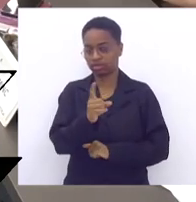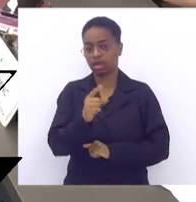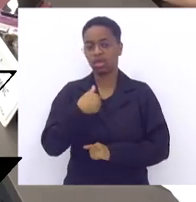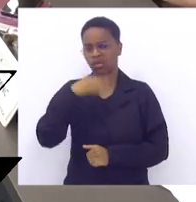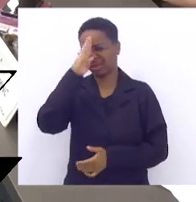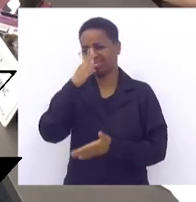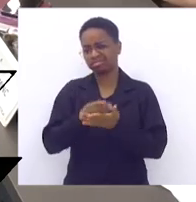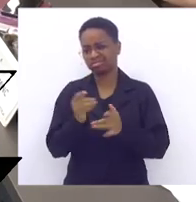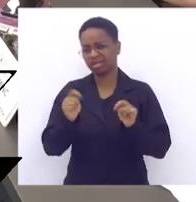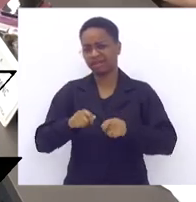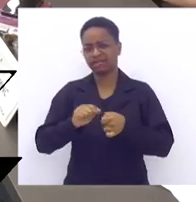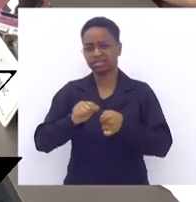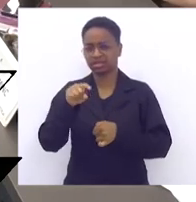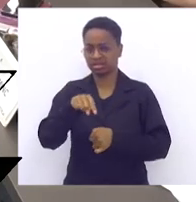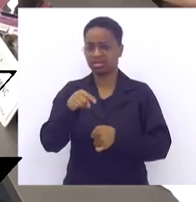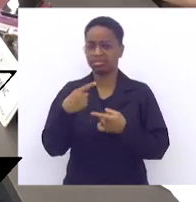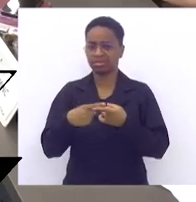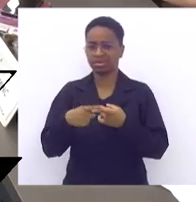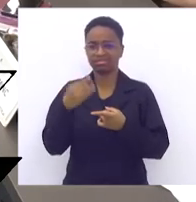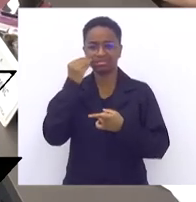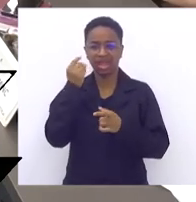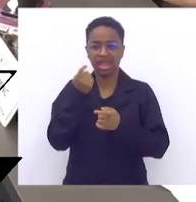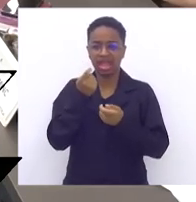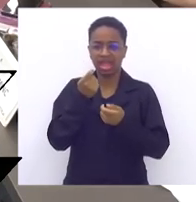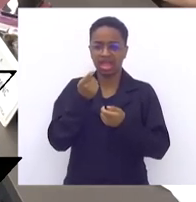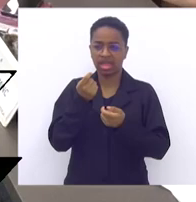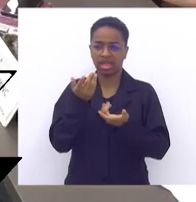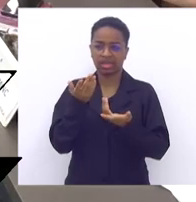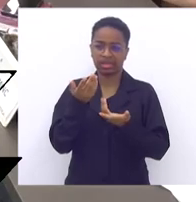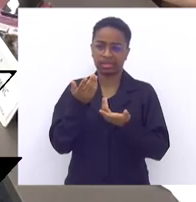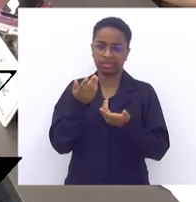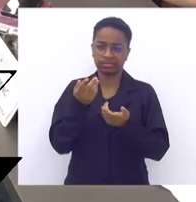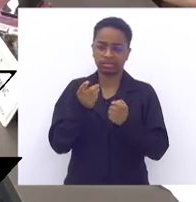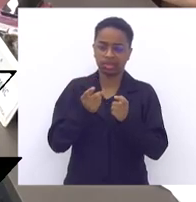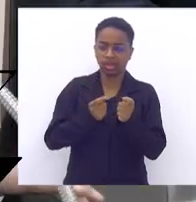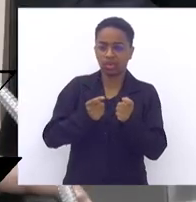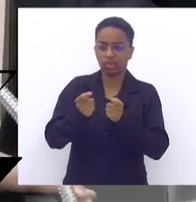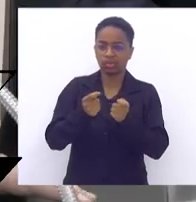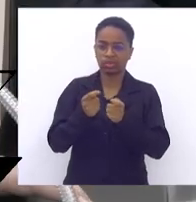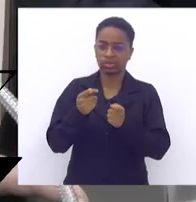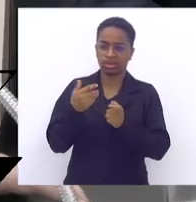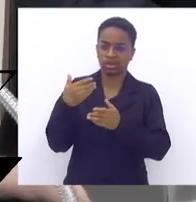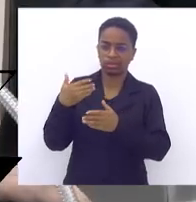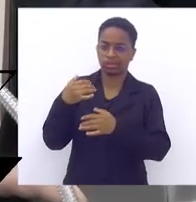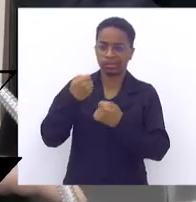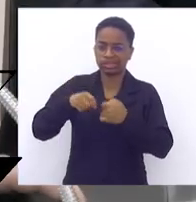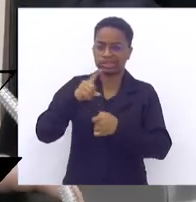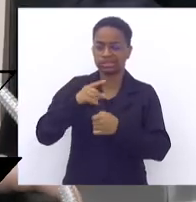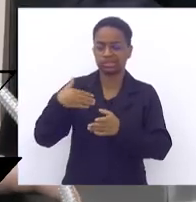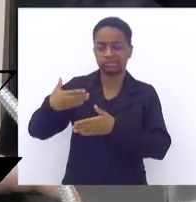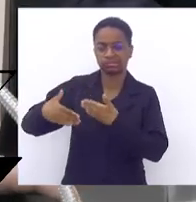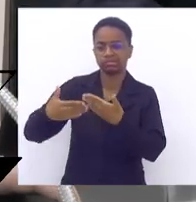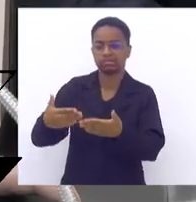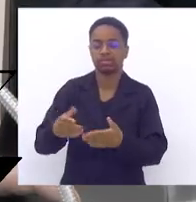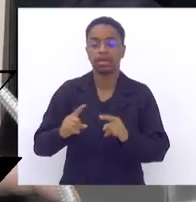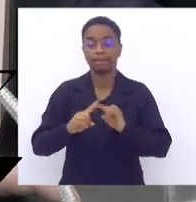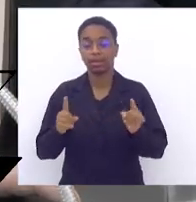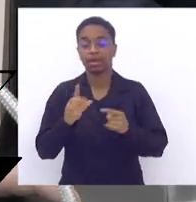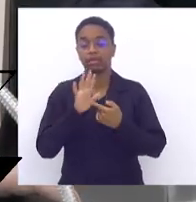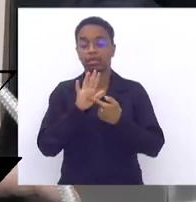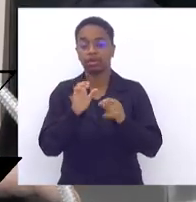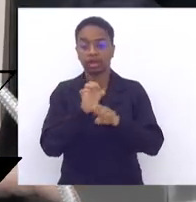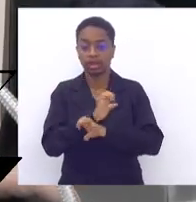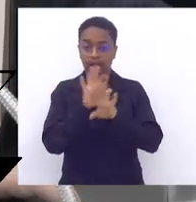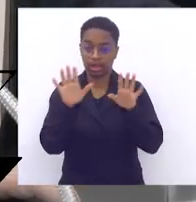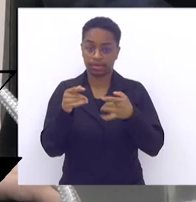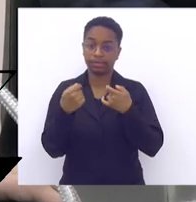possível que façamos aqui até por economia processual e a prova substitutivo já com o texto que Vossa Excelência definir. Agora, deixando claro que faça